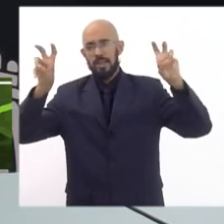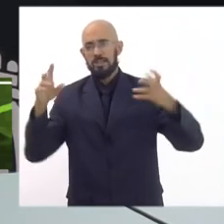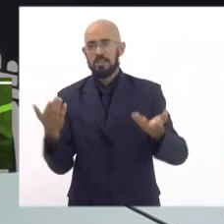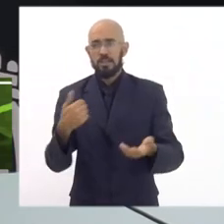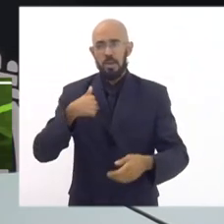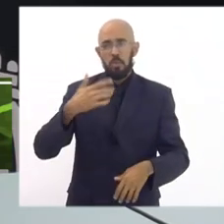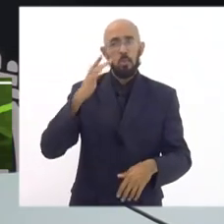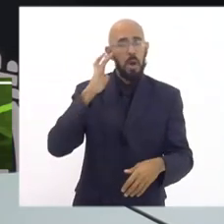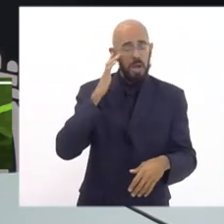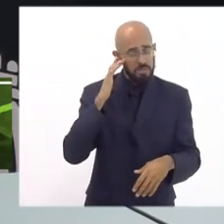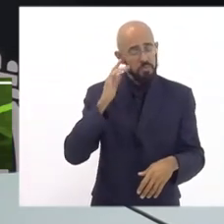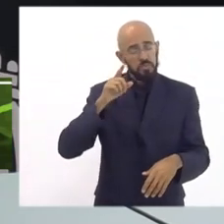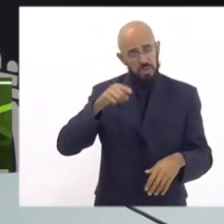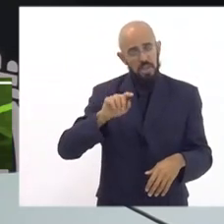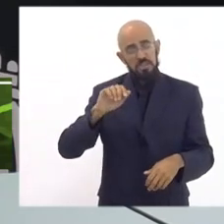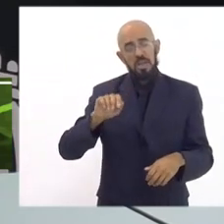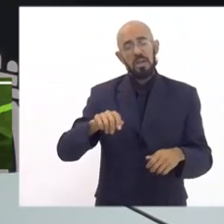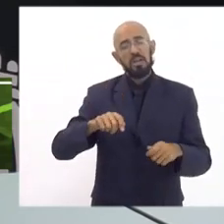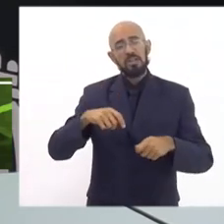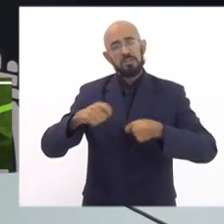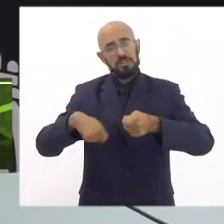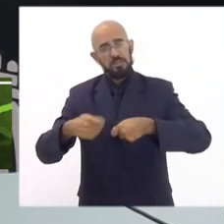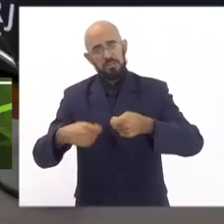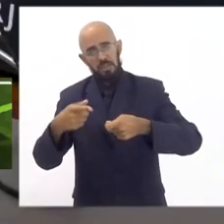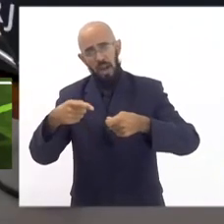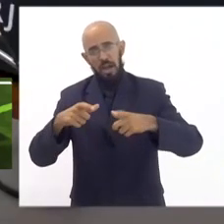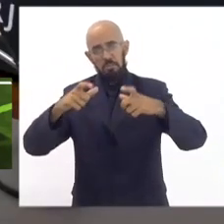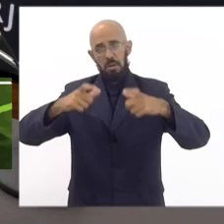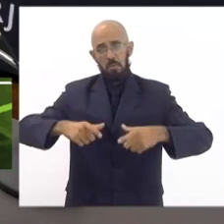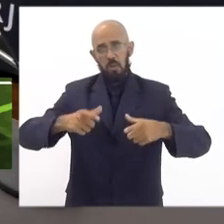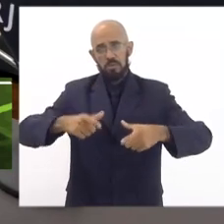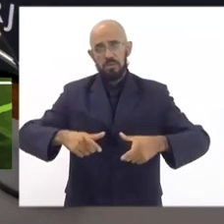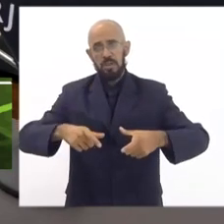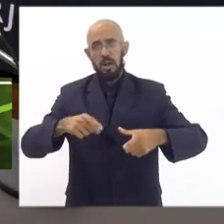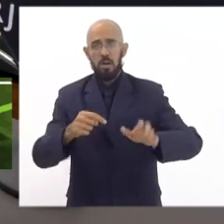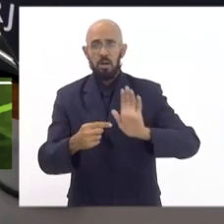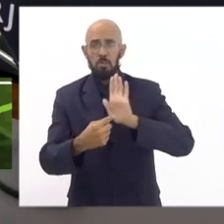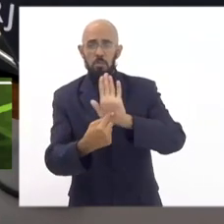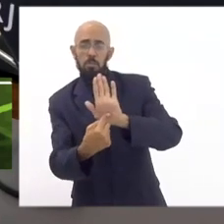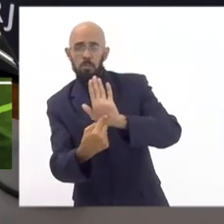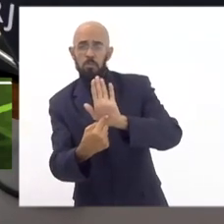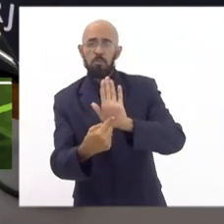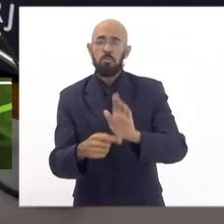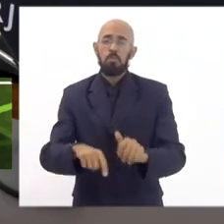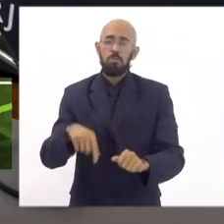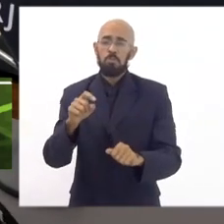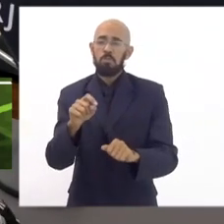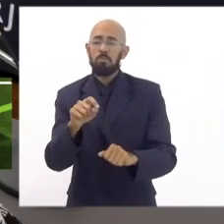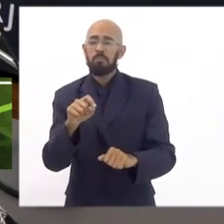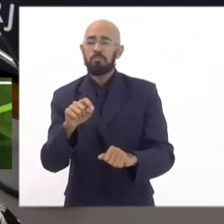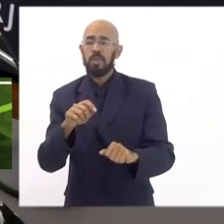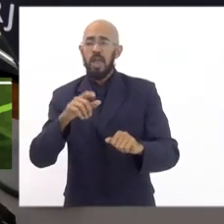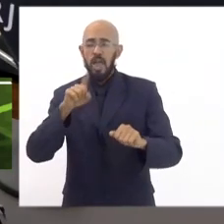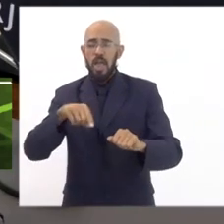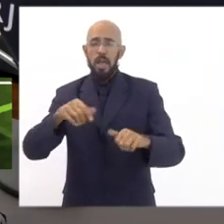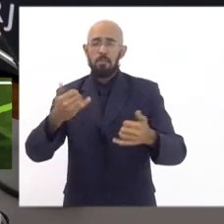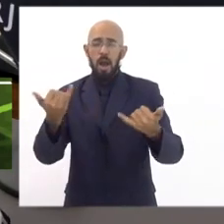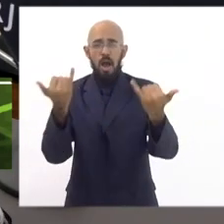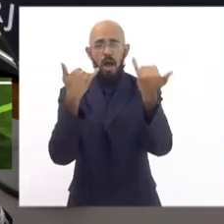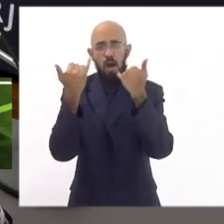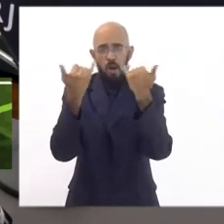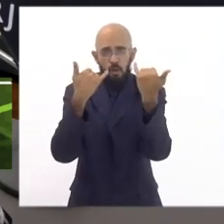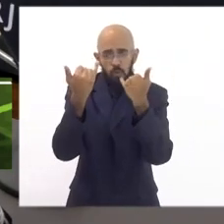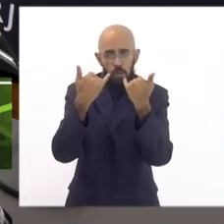eu acho que essa sinalização é possível, porque visa exatamente informar